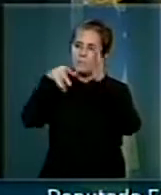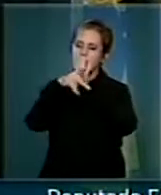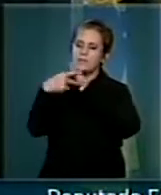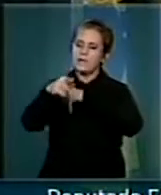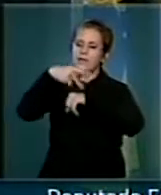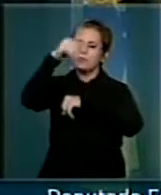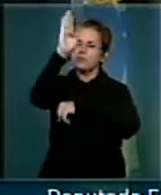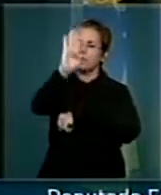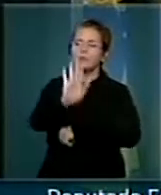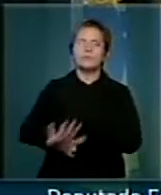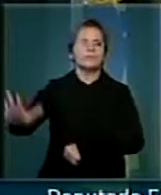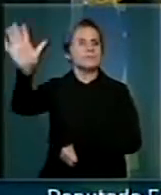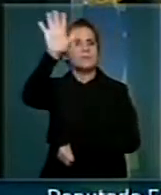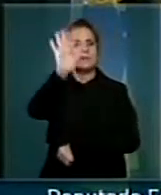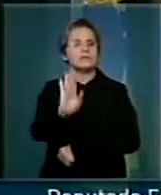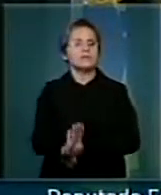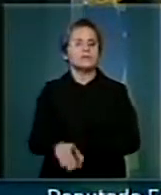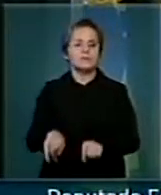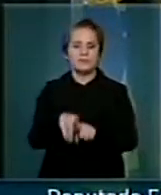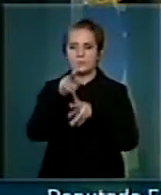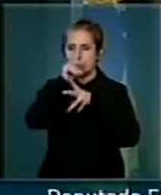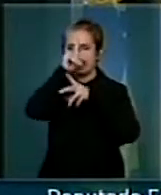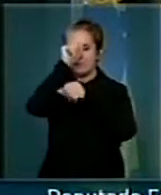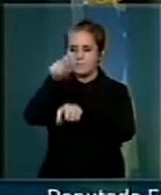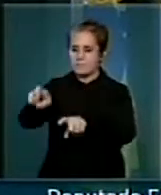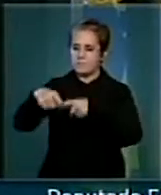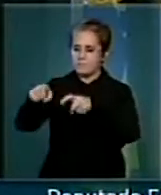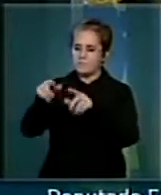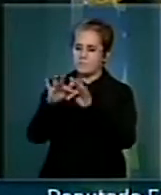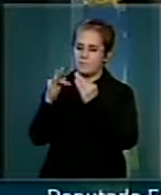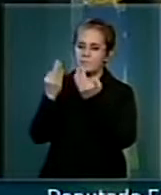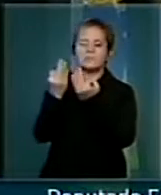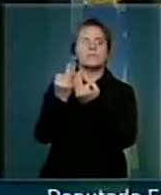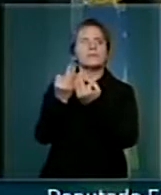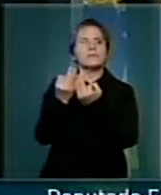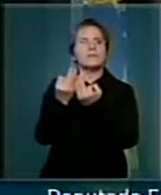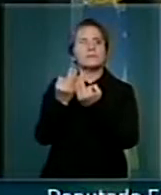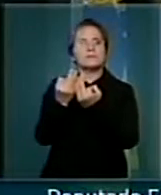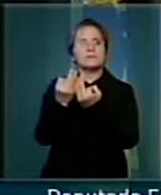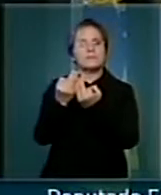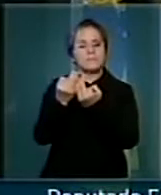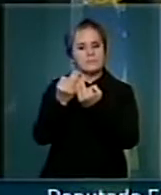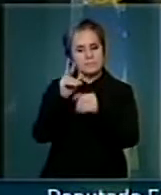do território nacional, fortalecer nossa agricultura familiar,